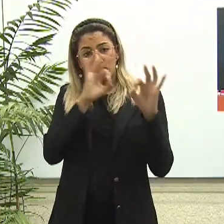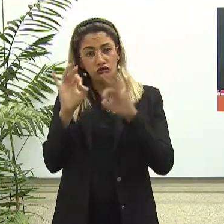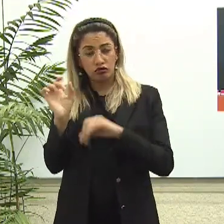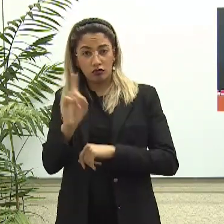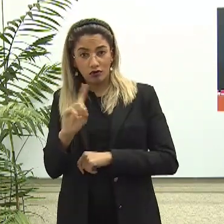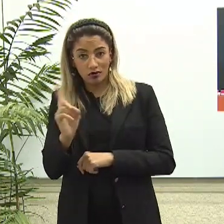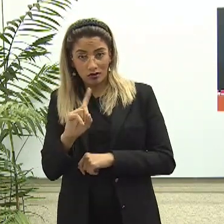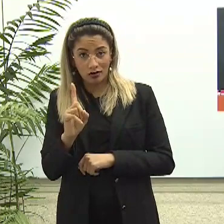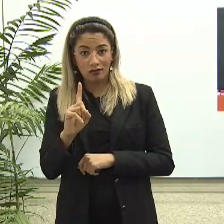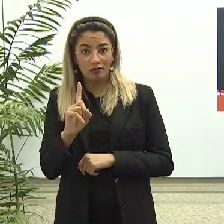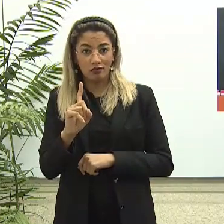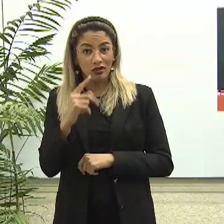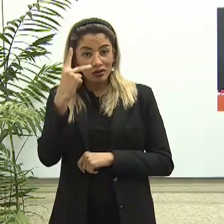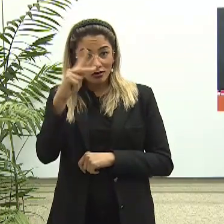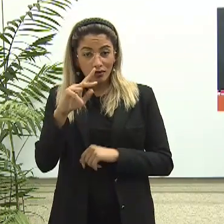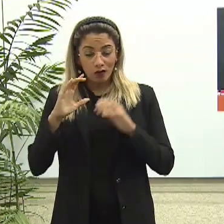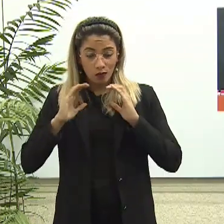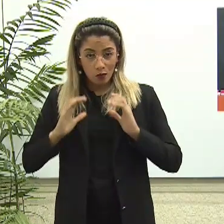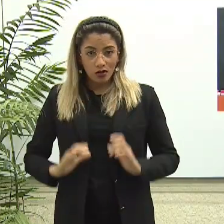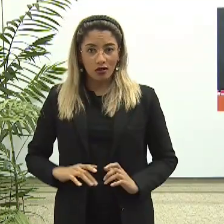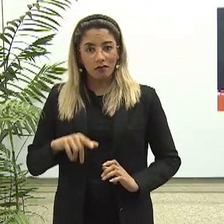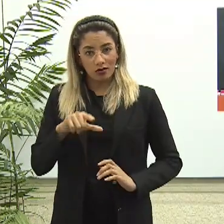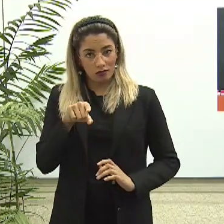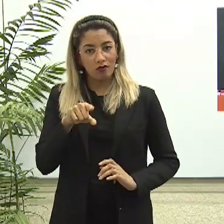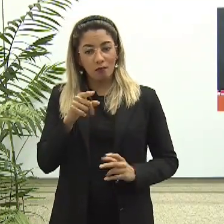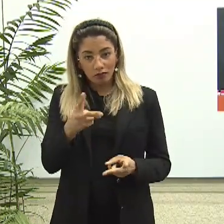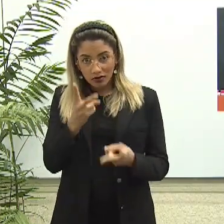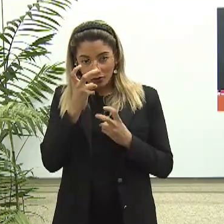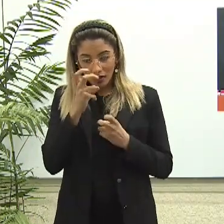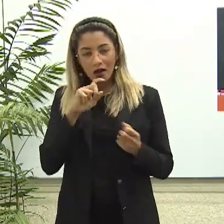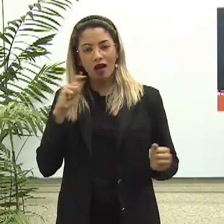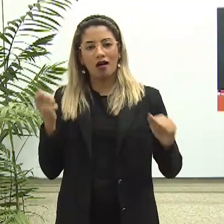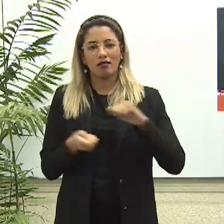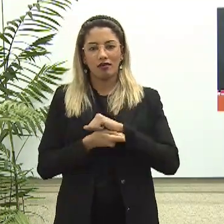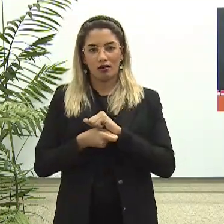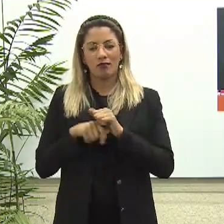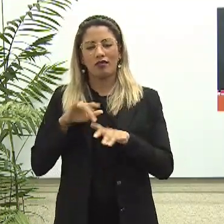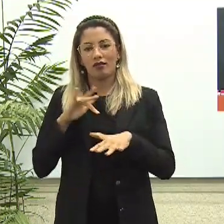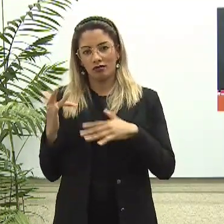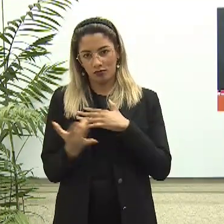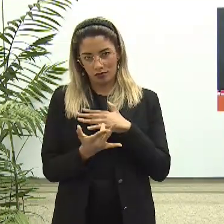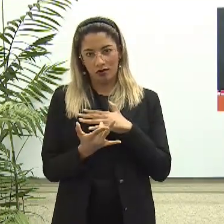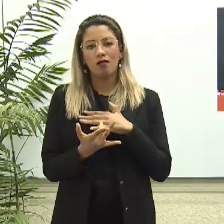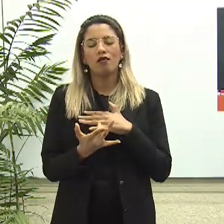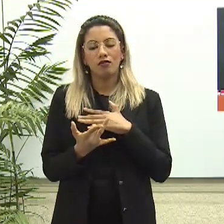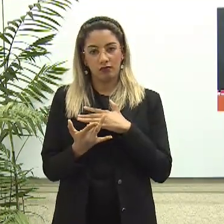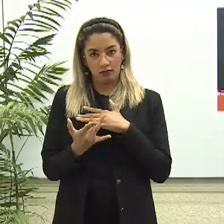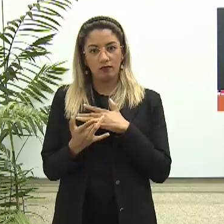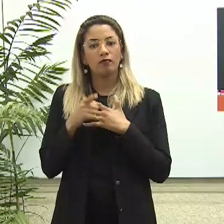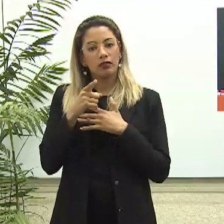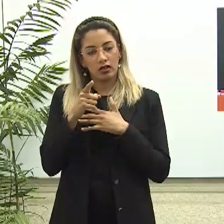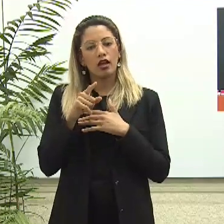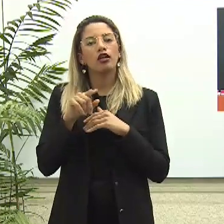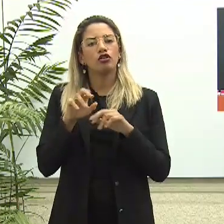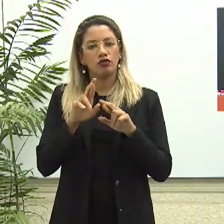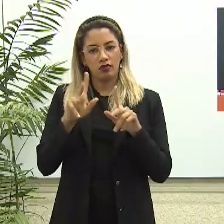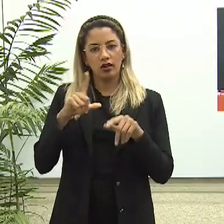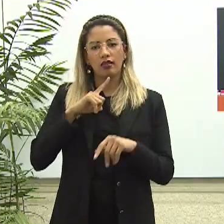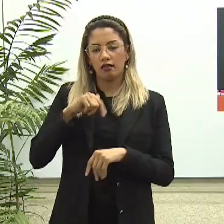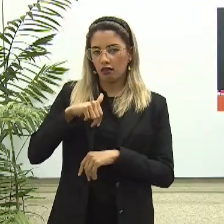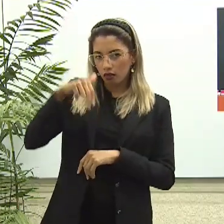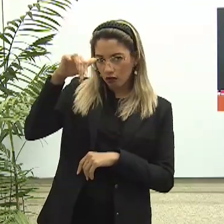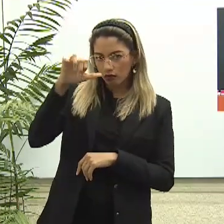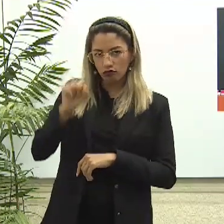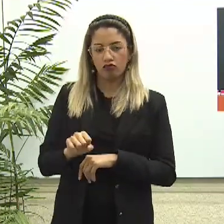modulam o seu comportamento e elas modulam e essa modulação é diferente no norte e no Sul a